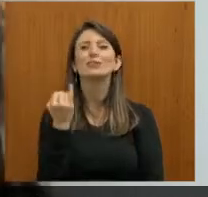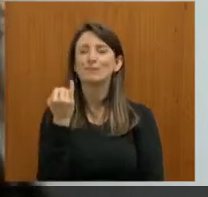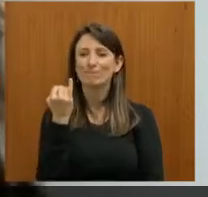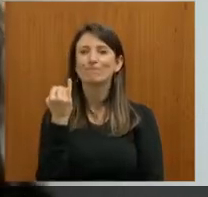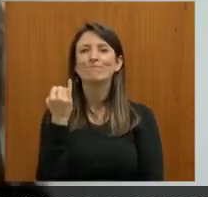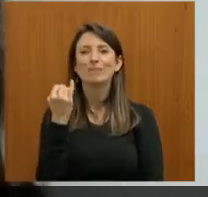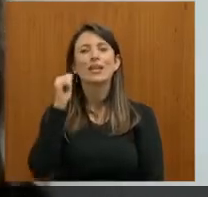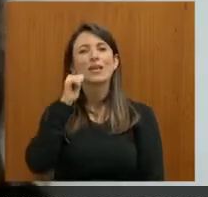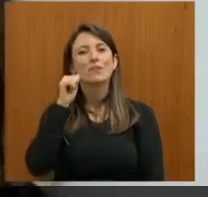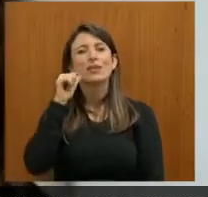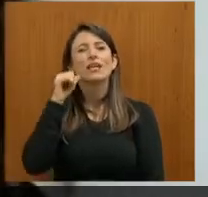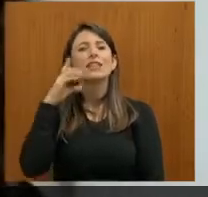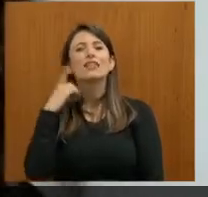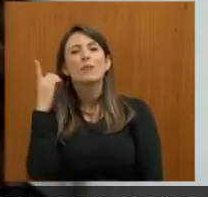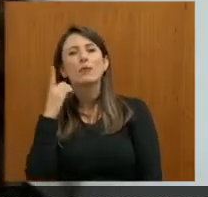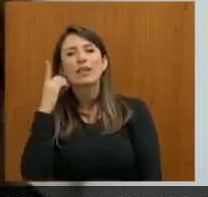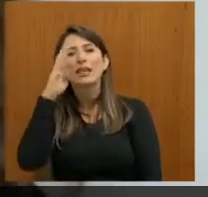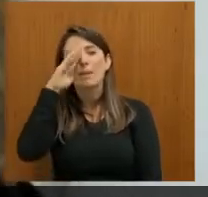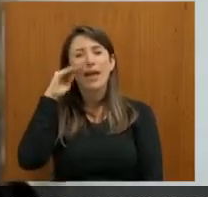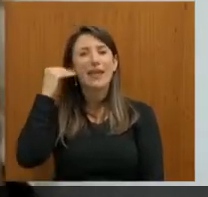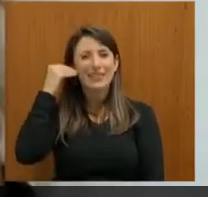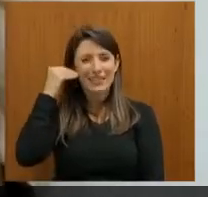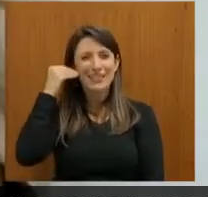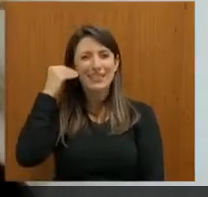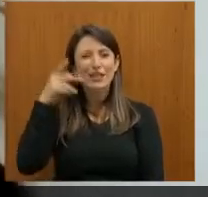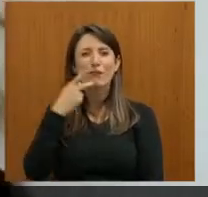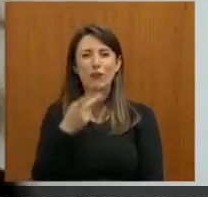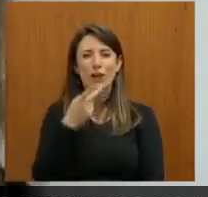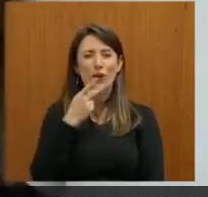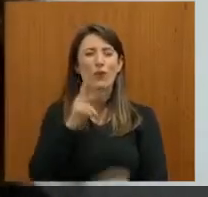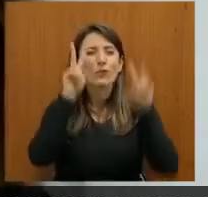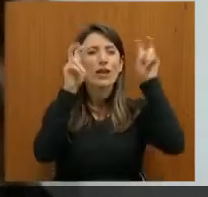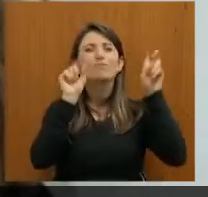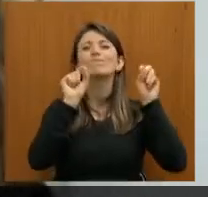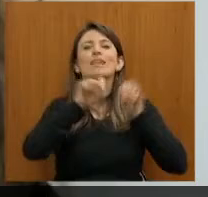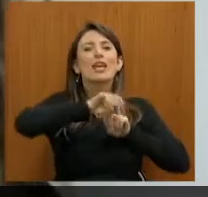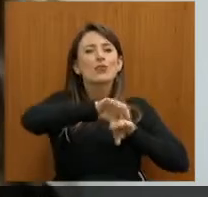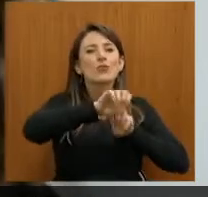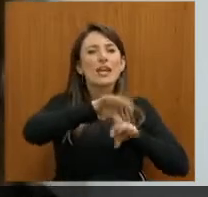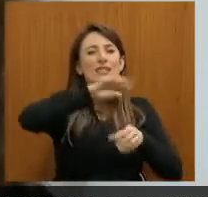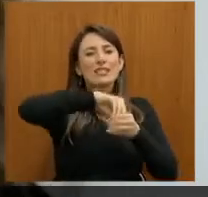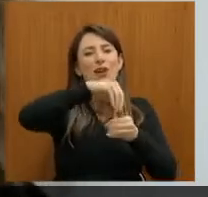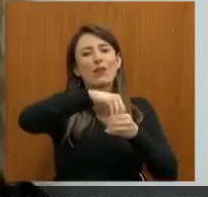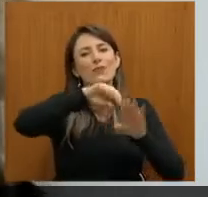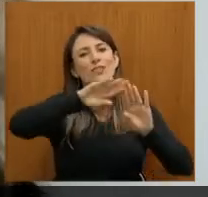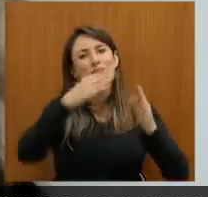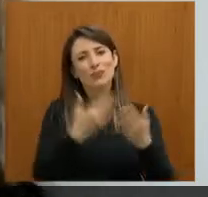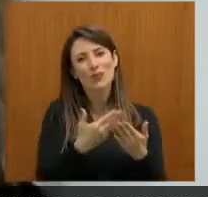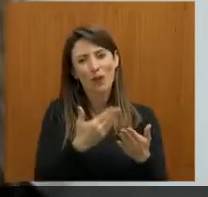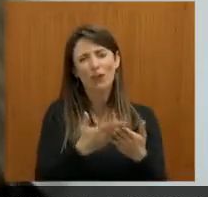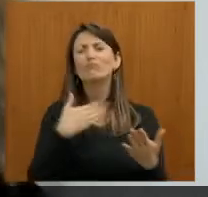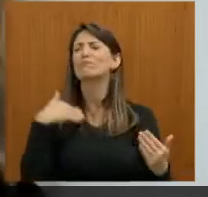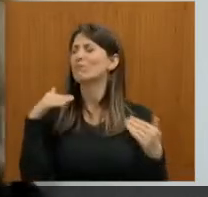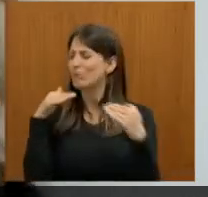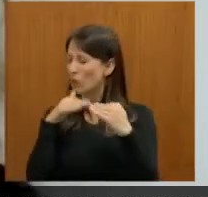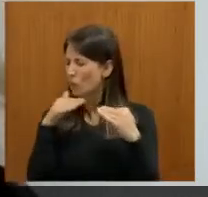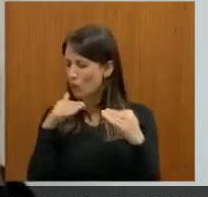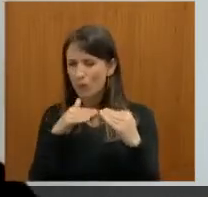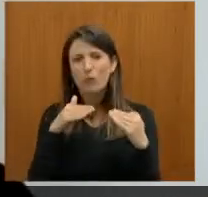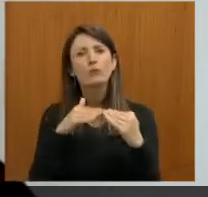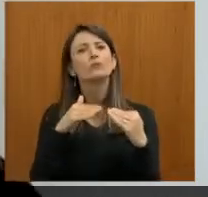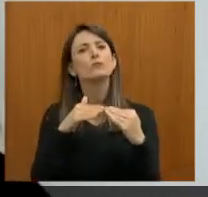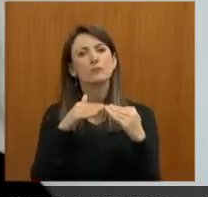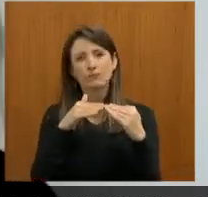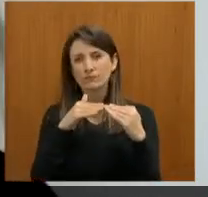deputada Beatriz trouxe a nós né a educação nas escolas concordo compacto em toda